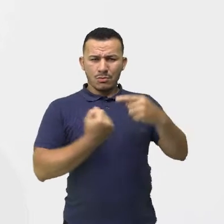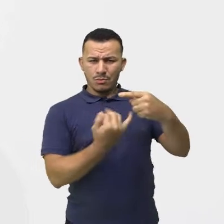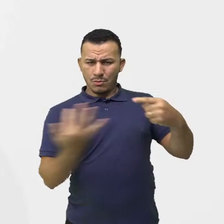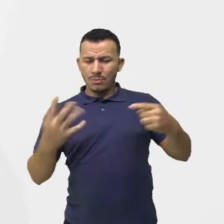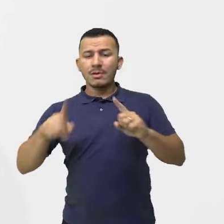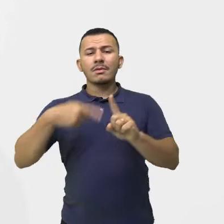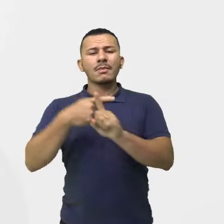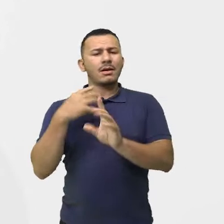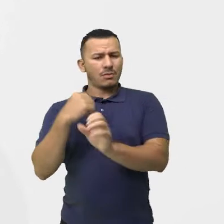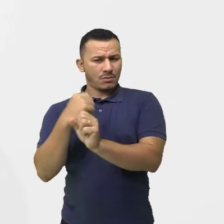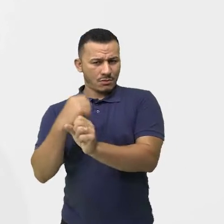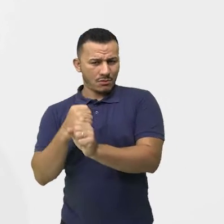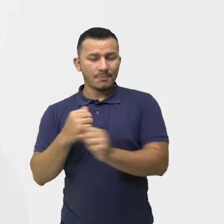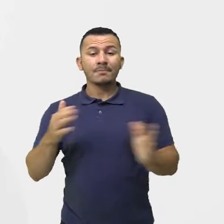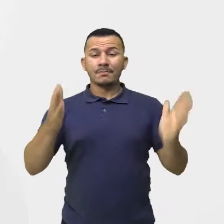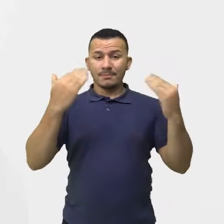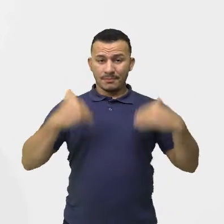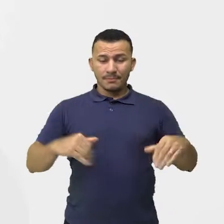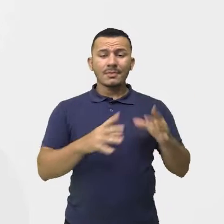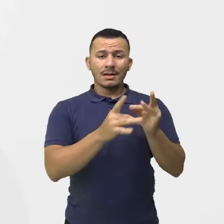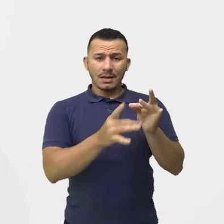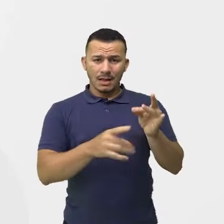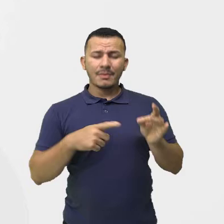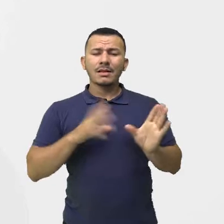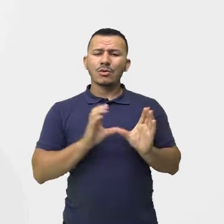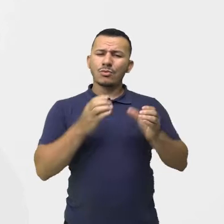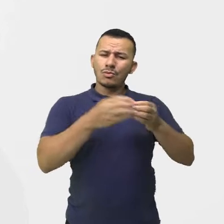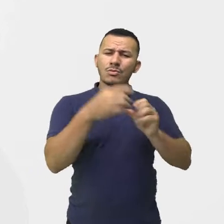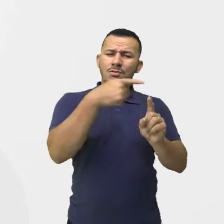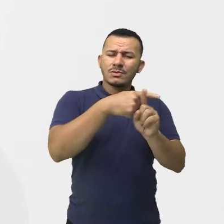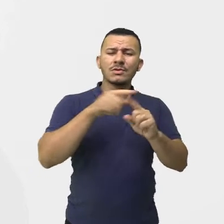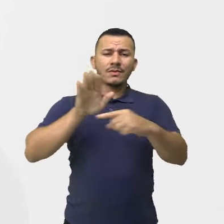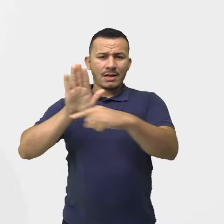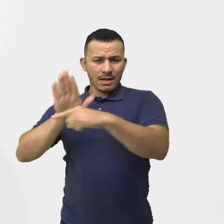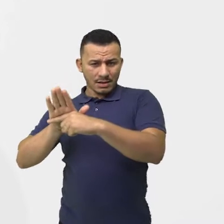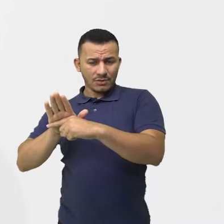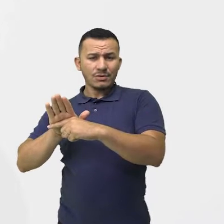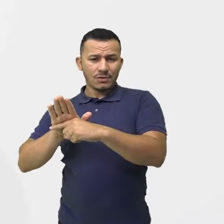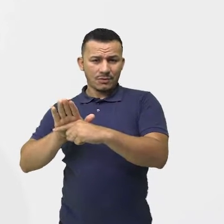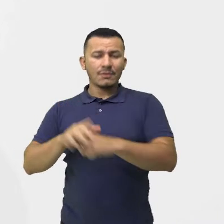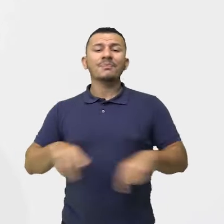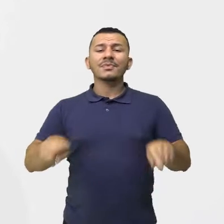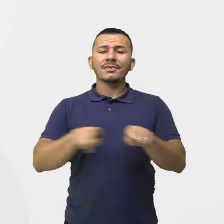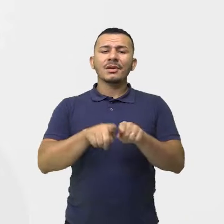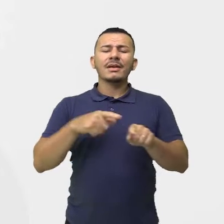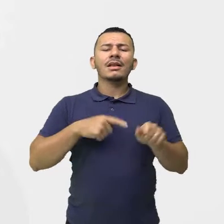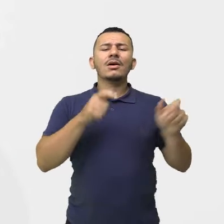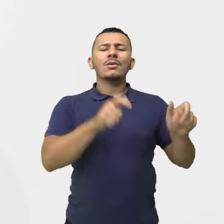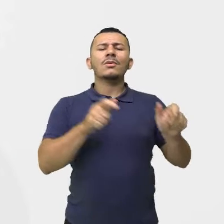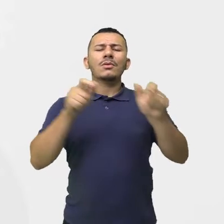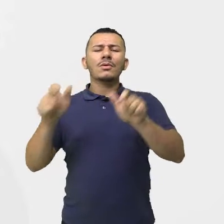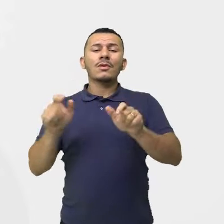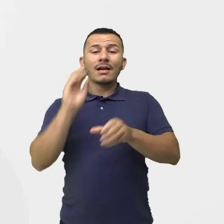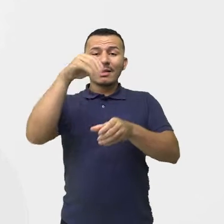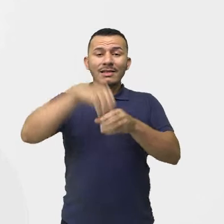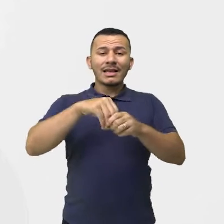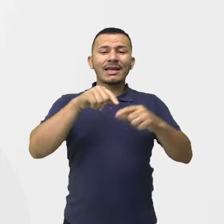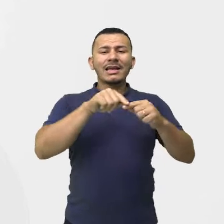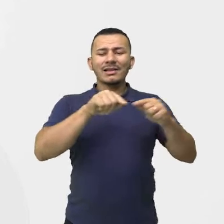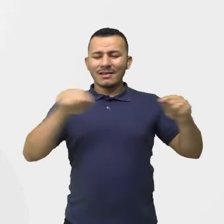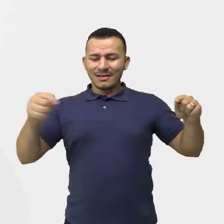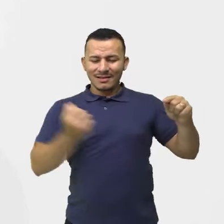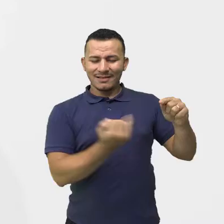operações, detalhamento, número inteiro, relativo e posição na reta